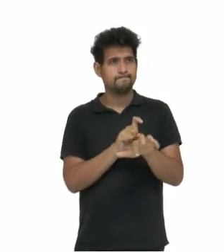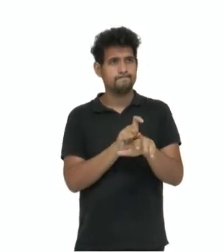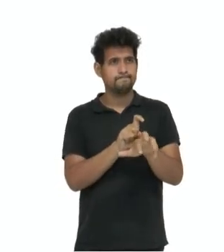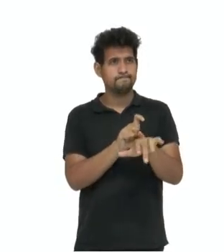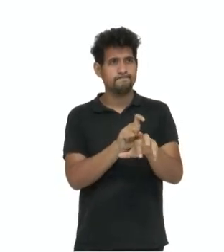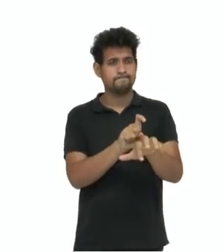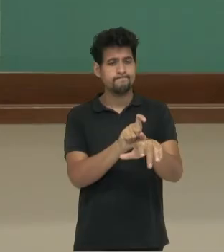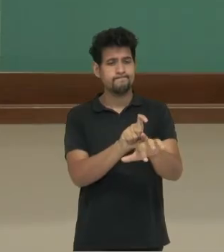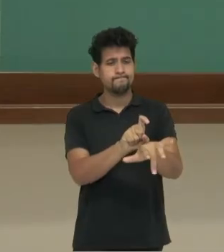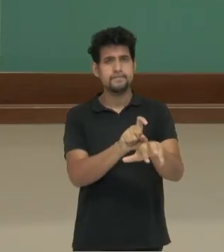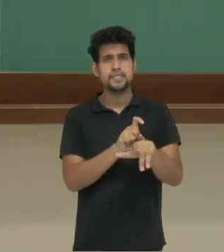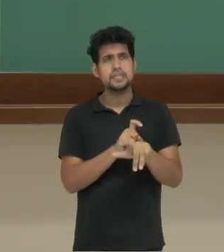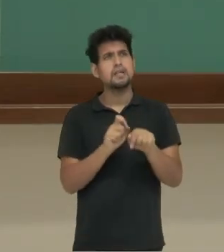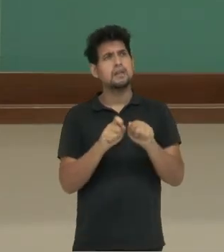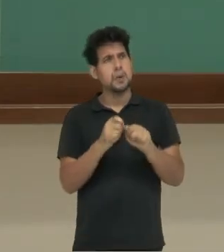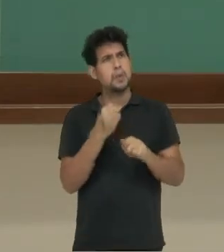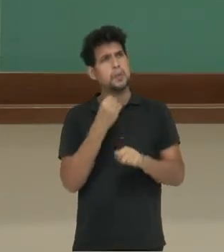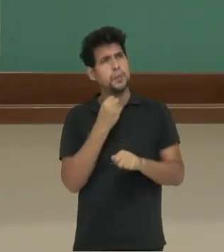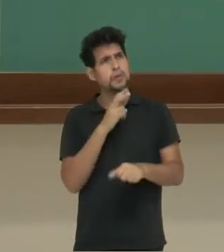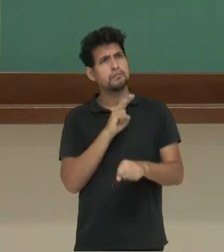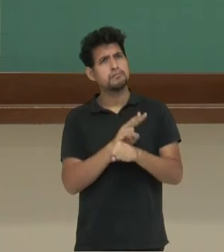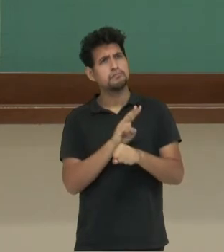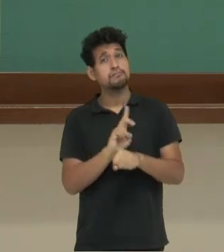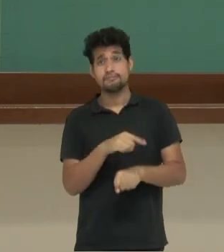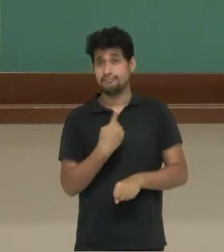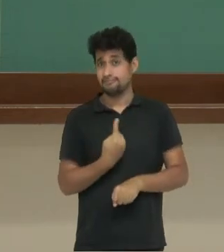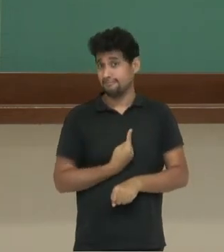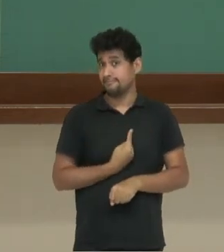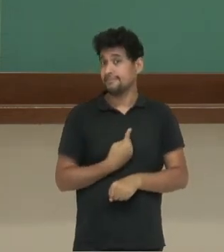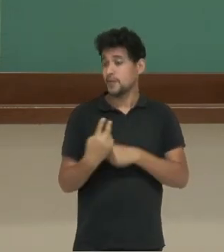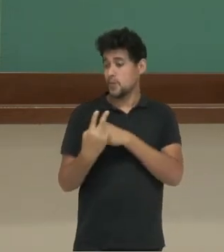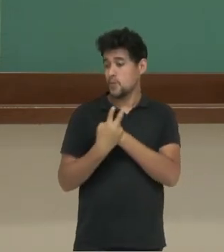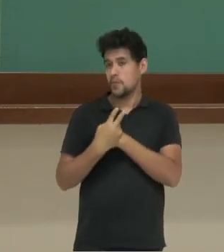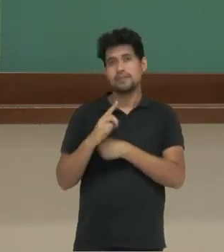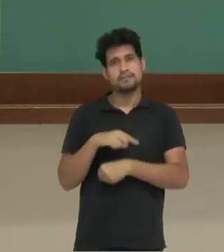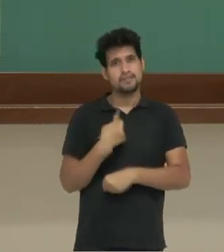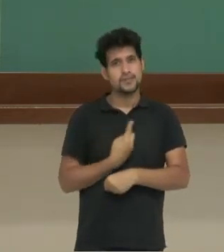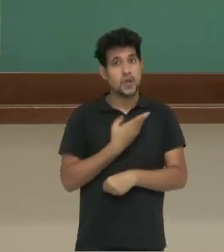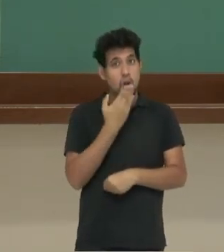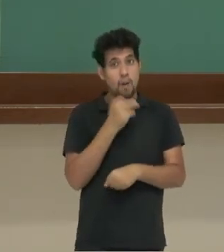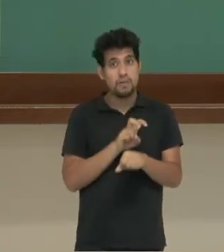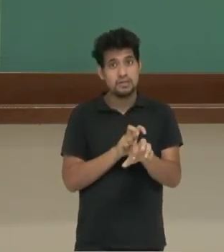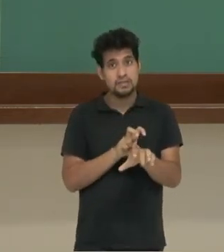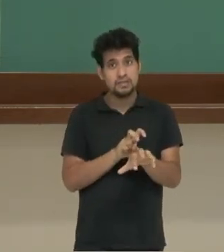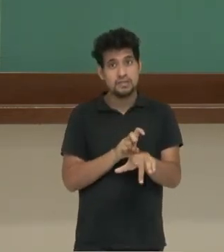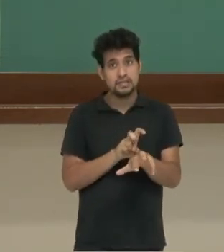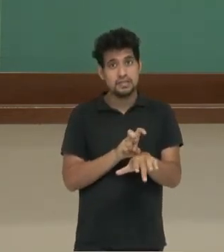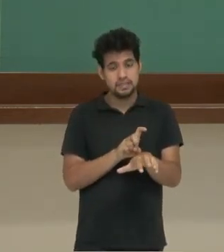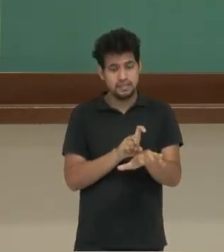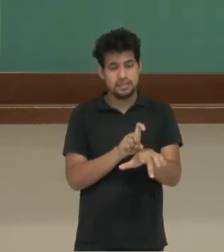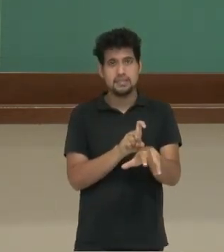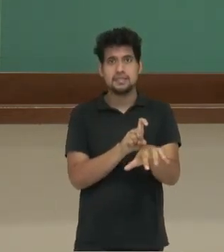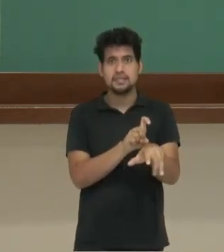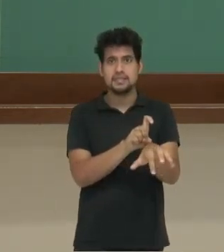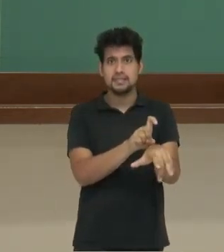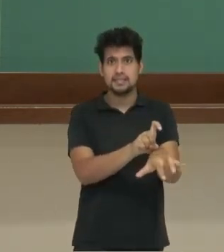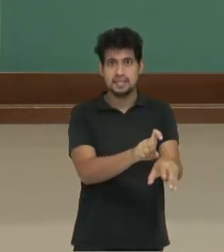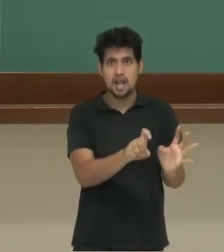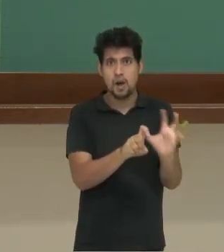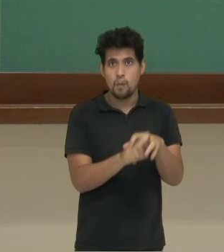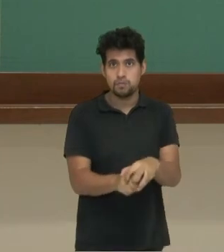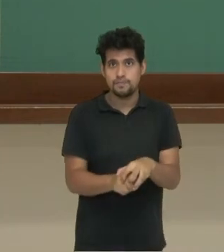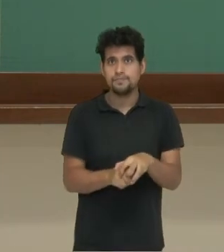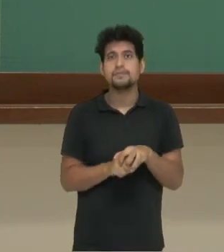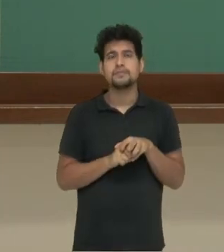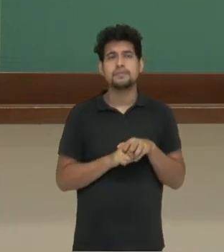ele faz um serviço ecológico, inclusive para a gente, né, porque ele vai se alimentar dos escorpiões que são realmente venenosos, tá?